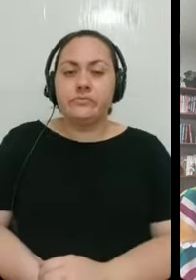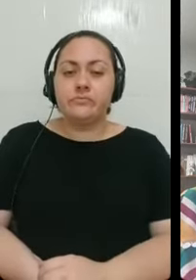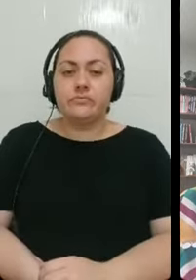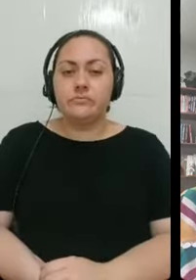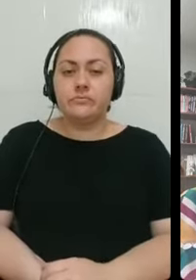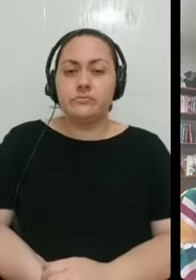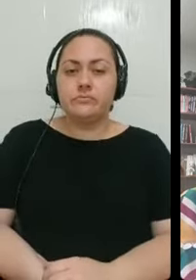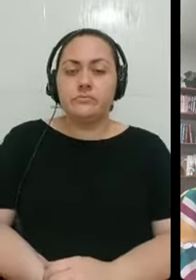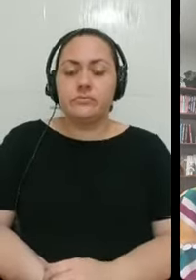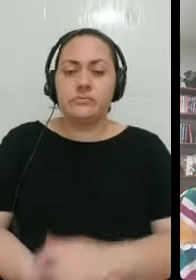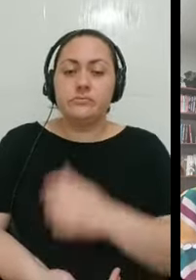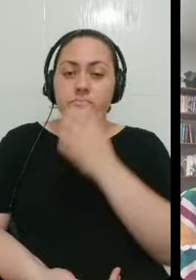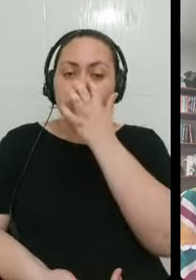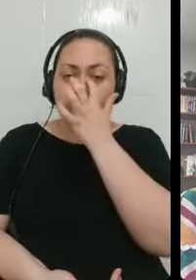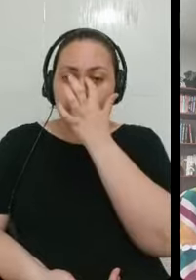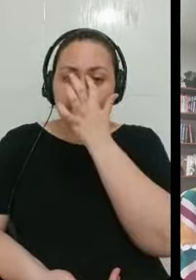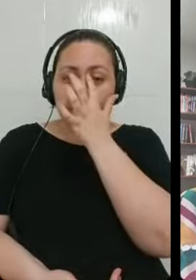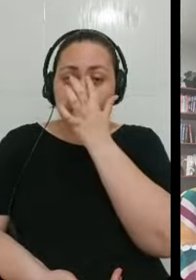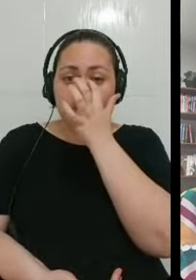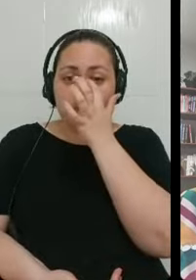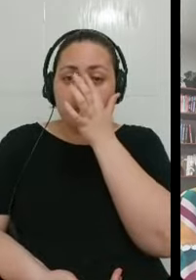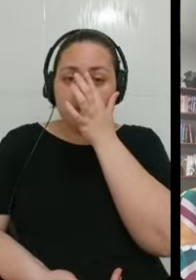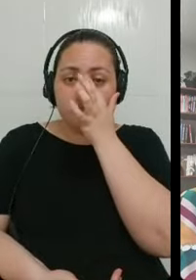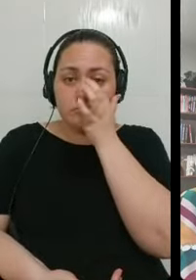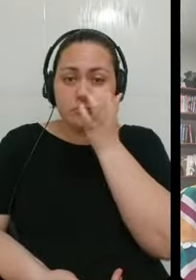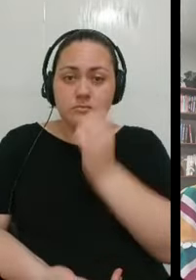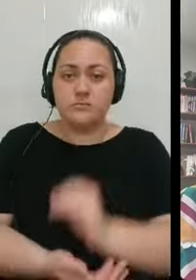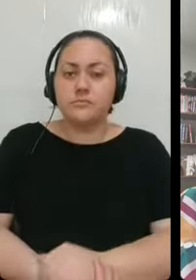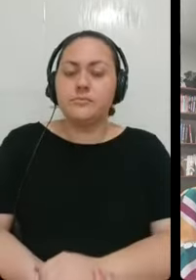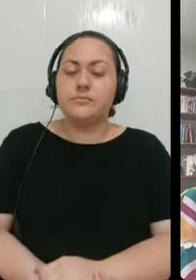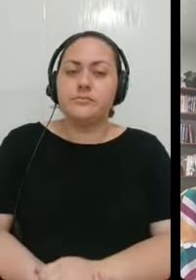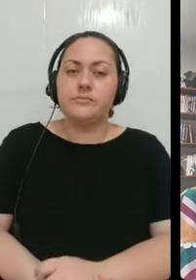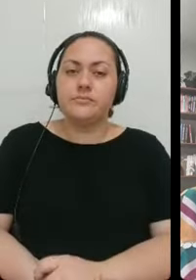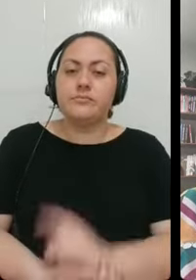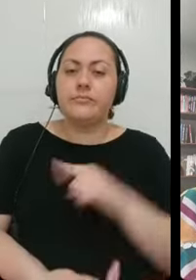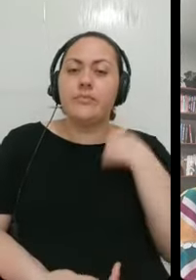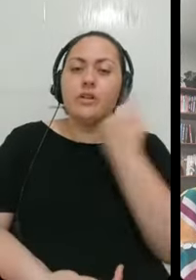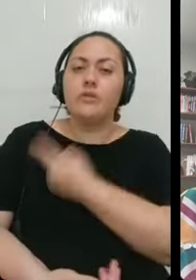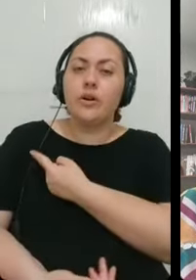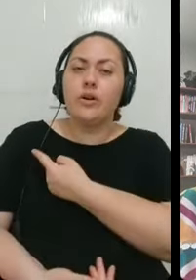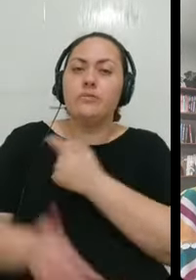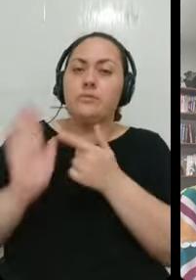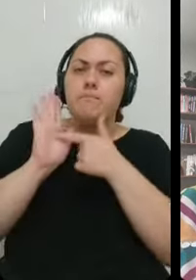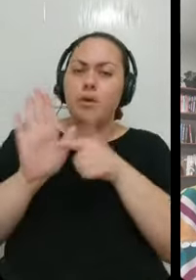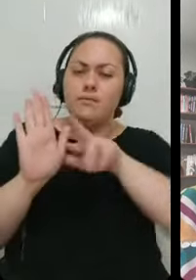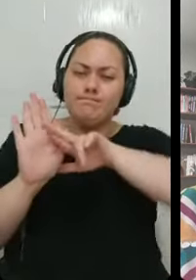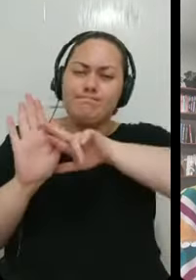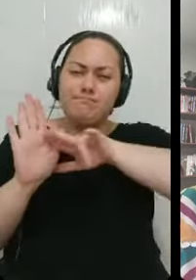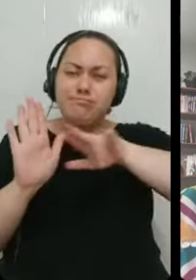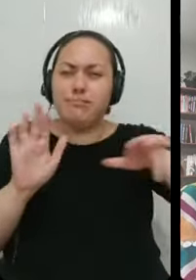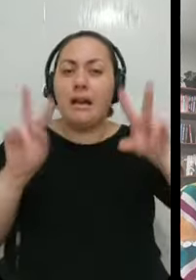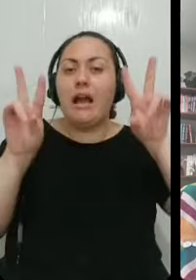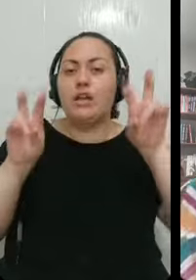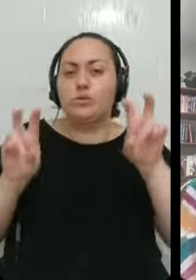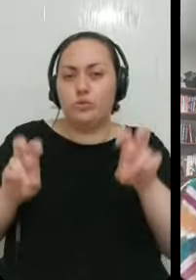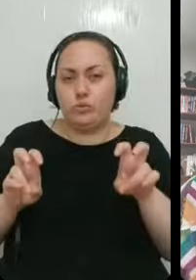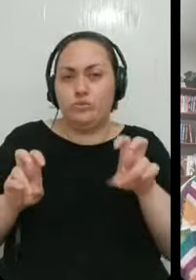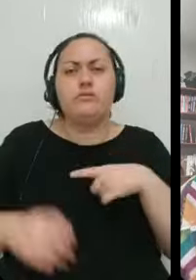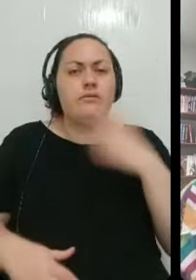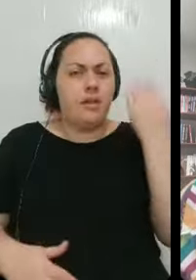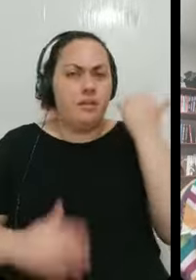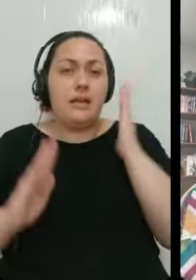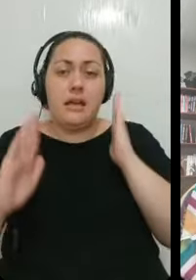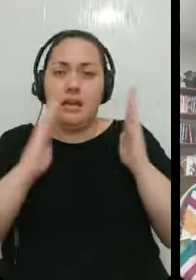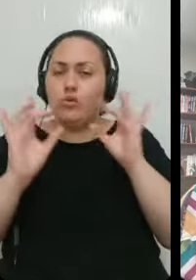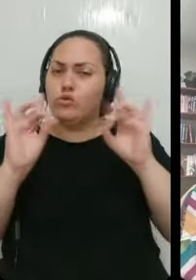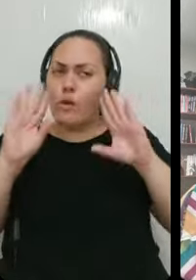acaba trazendo uma ampla gama de assuntos, né. Teve uma época que a gente ficou muito